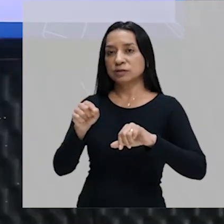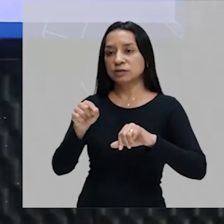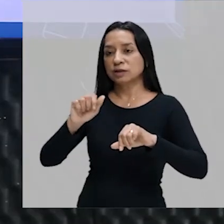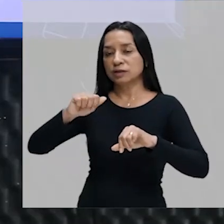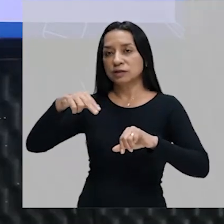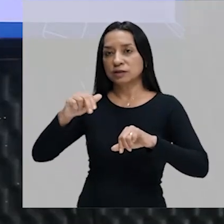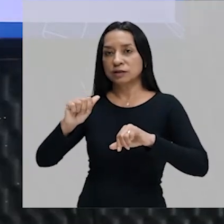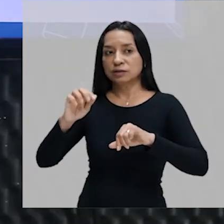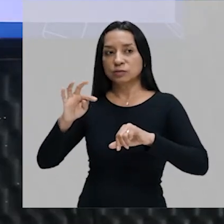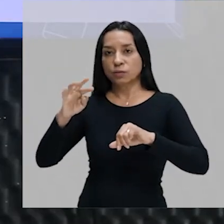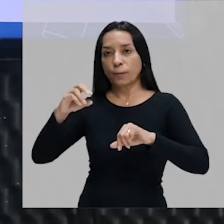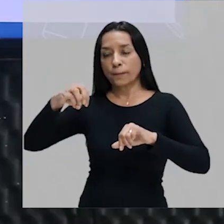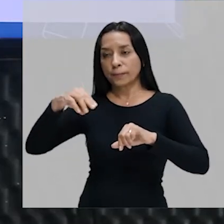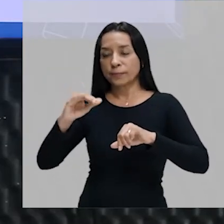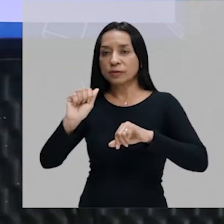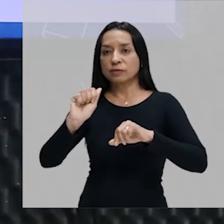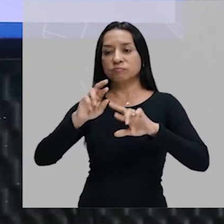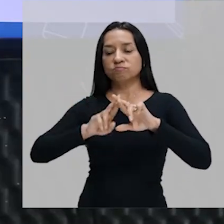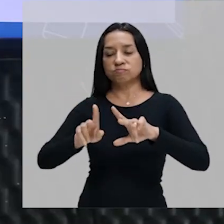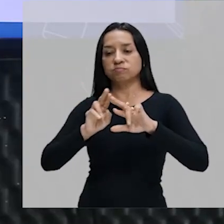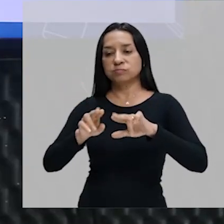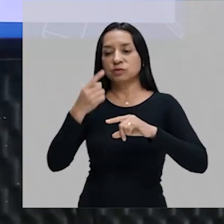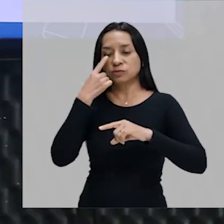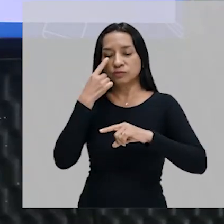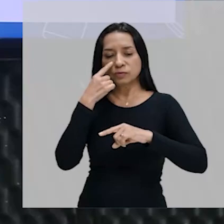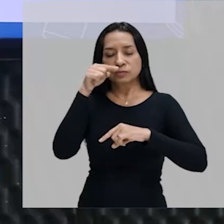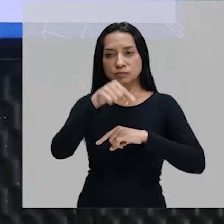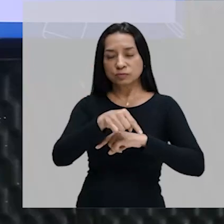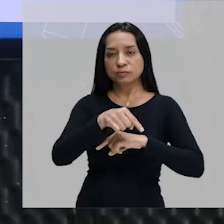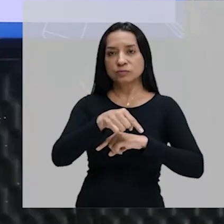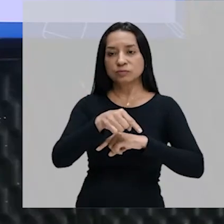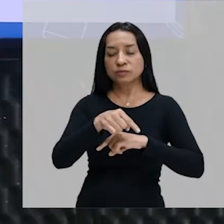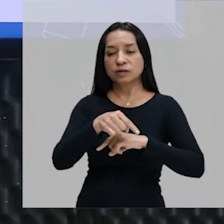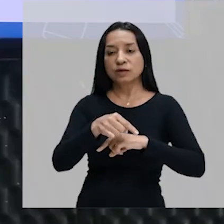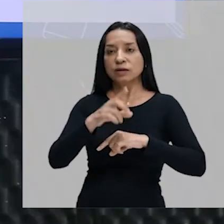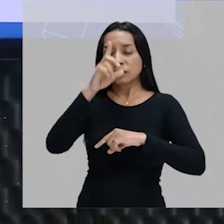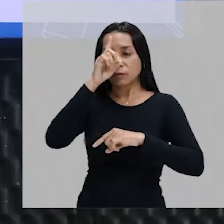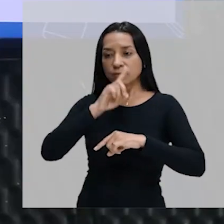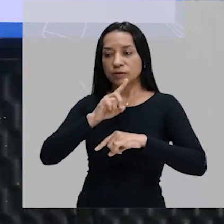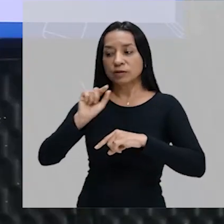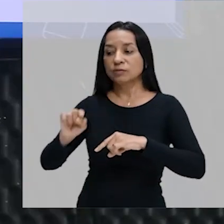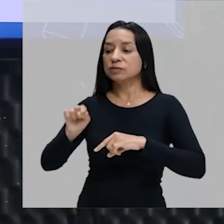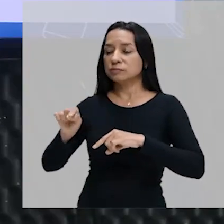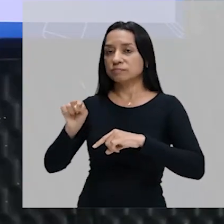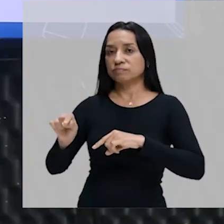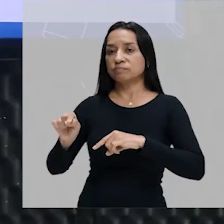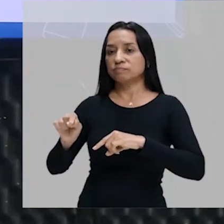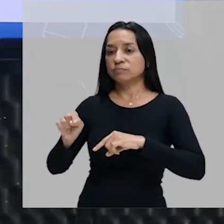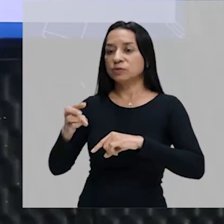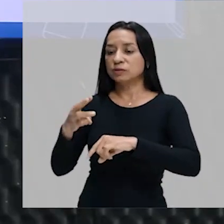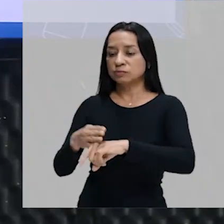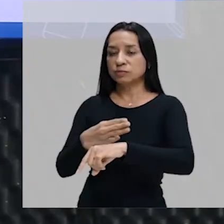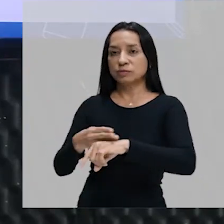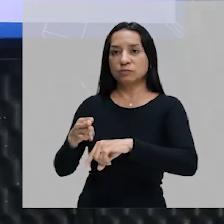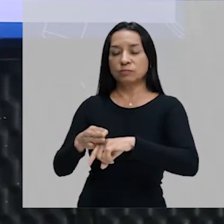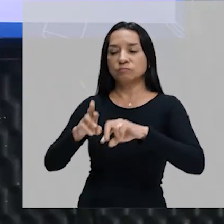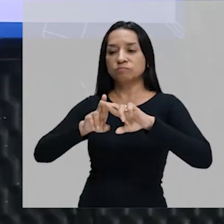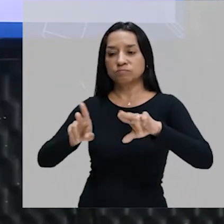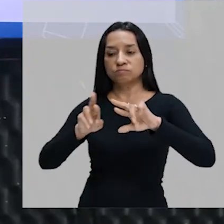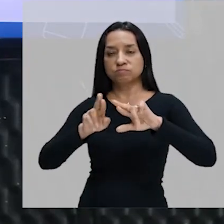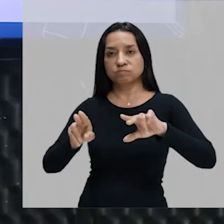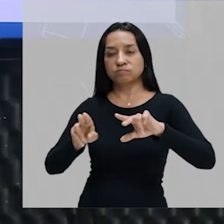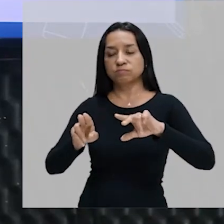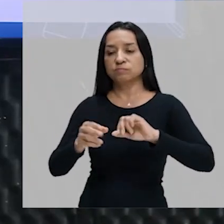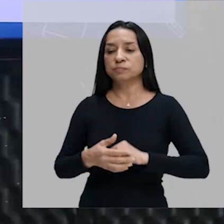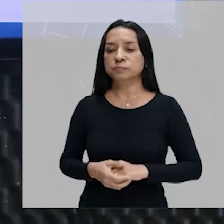anatomia é diferente. Eu vejo um é amarelo e o outro vai ser marrom. Então são de espécies diferentes, né?